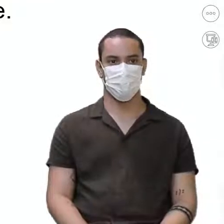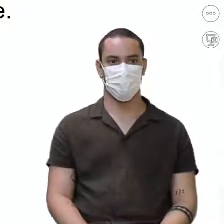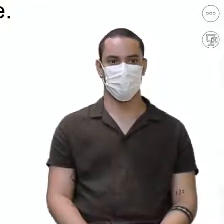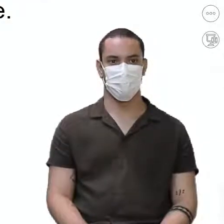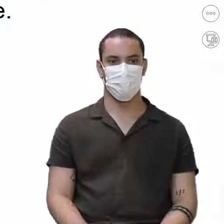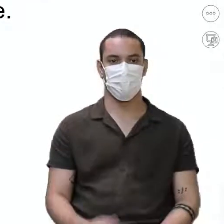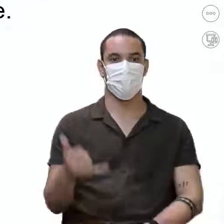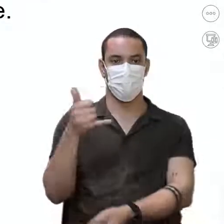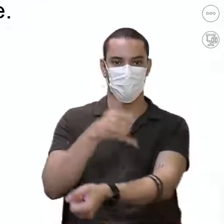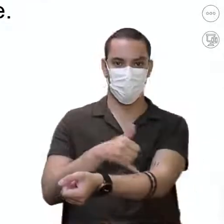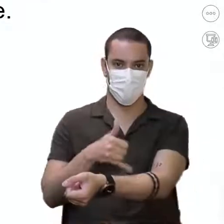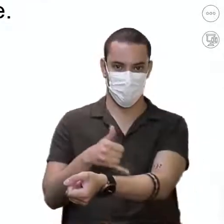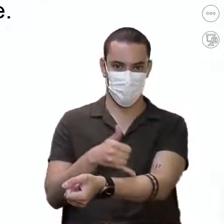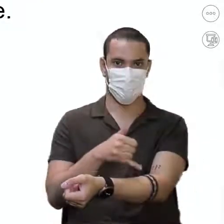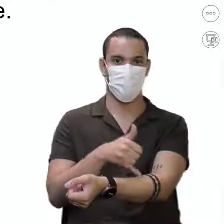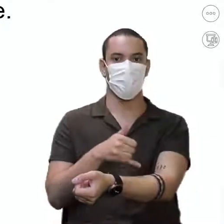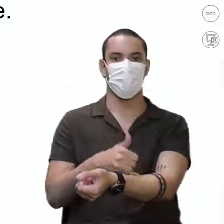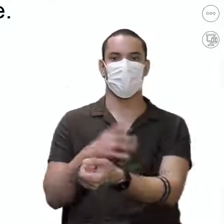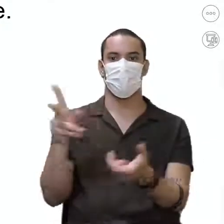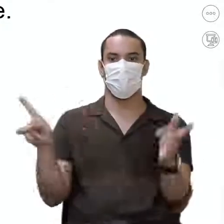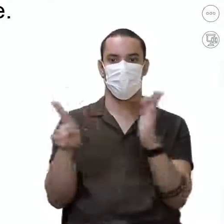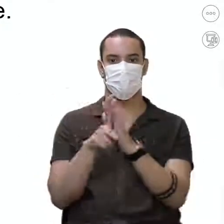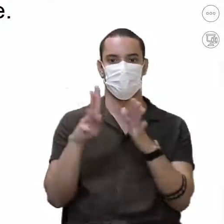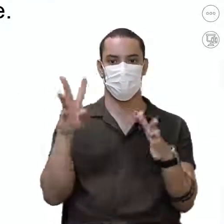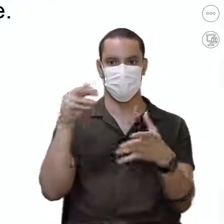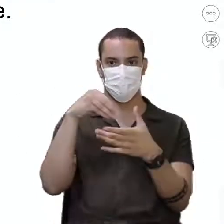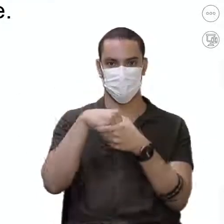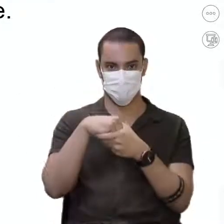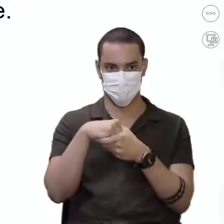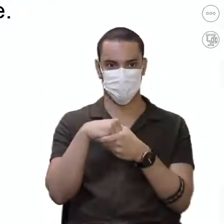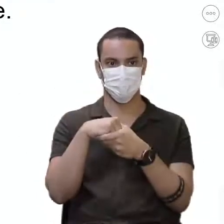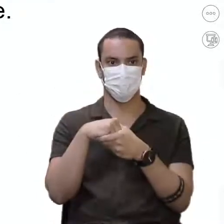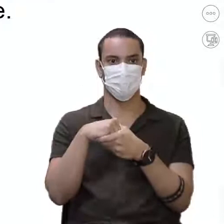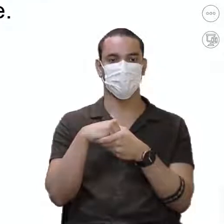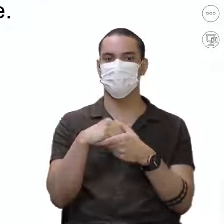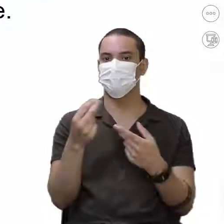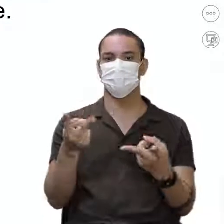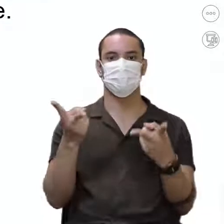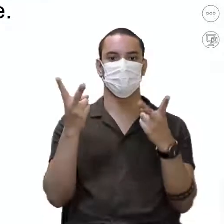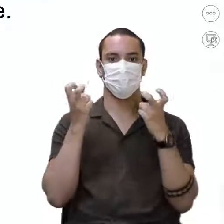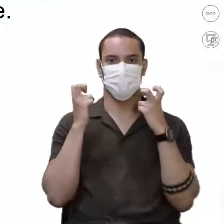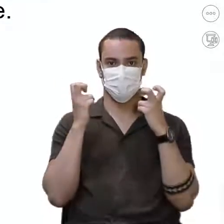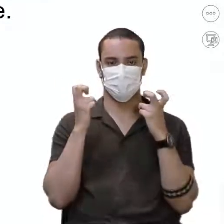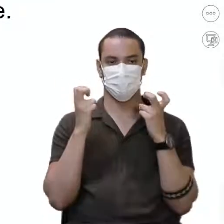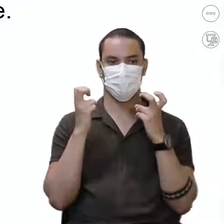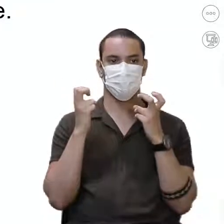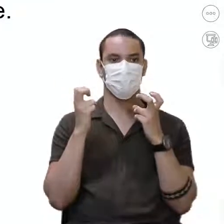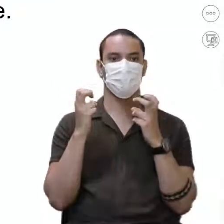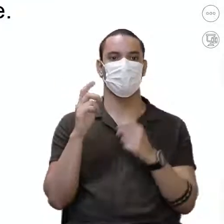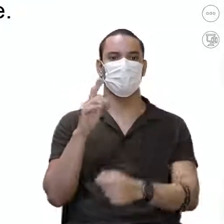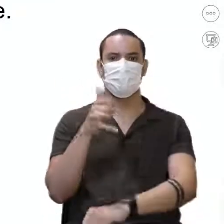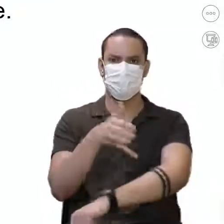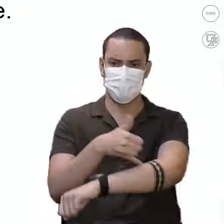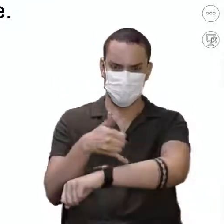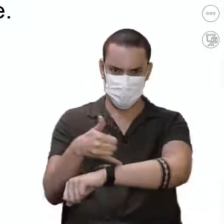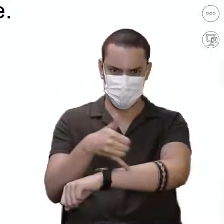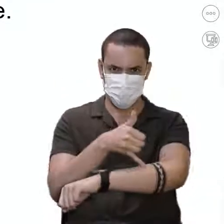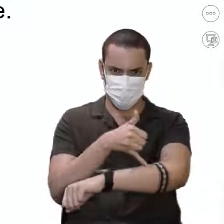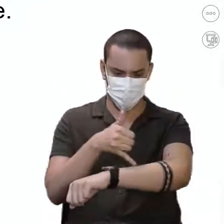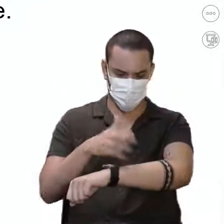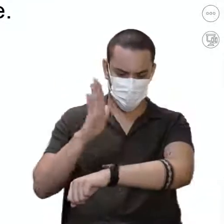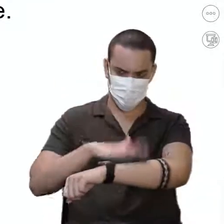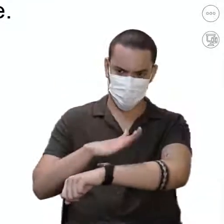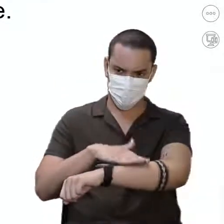Tattooing is one of the greatest human artistic expressions. Aí que vem mais. Tatuagem, o ato